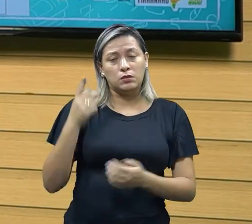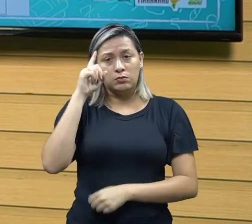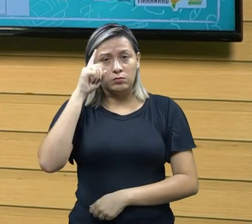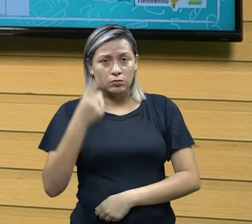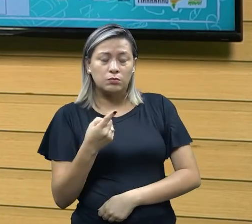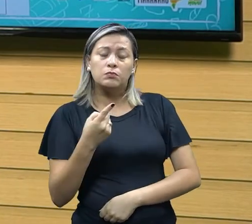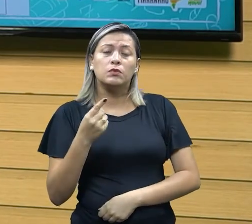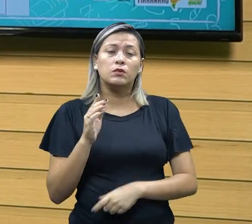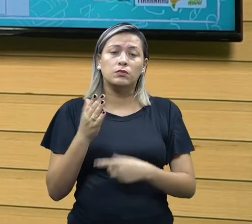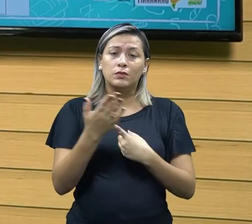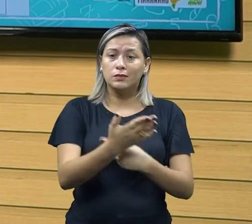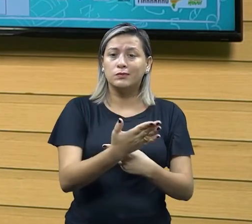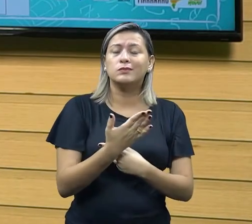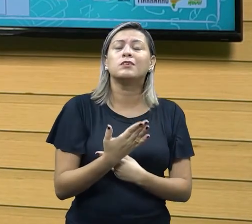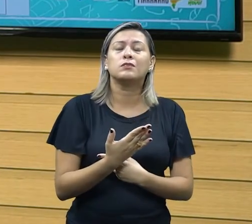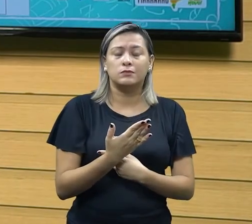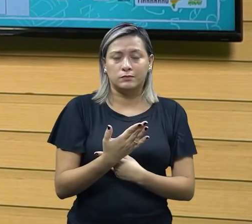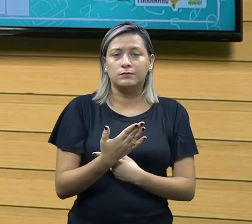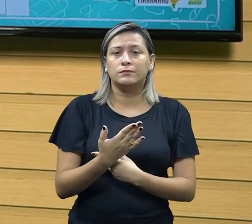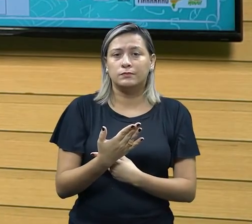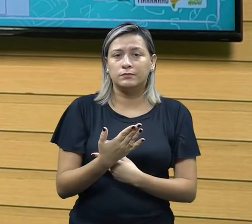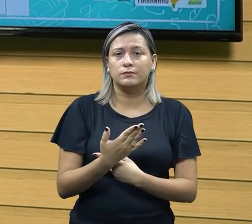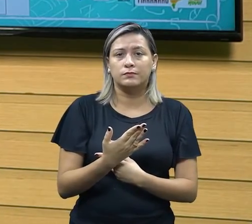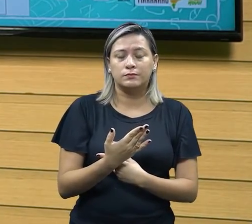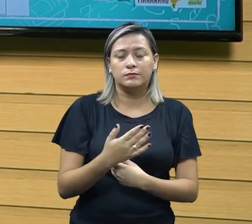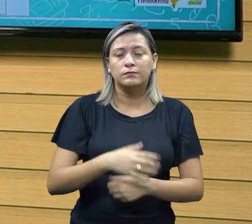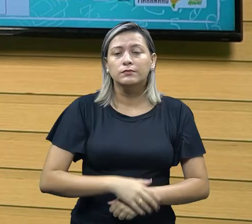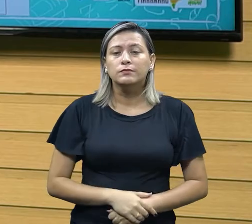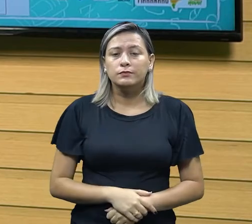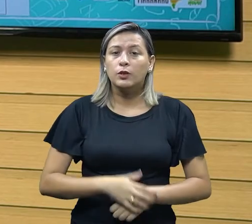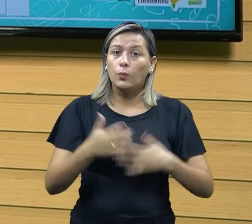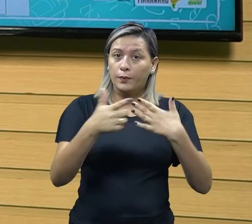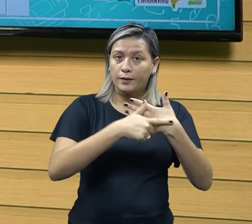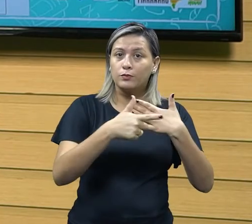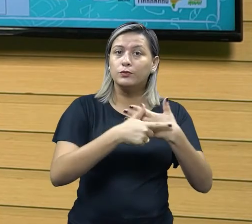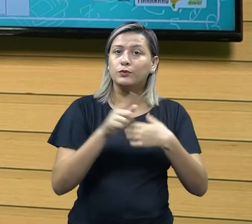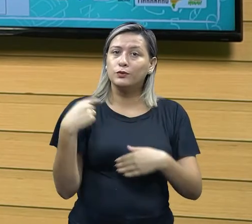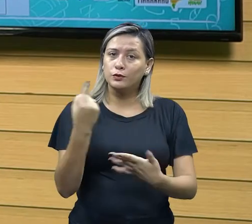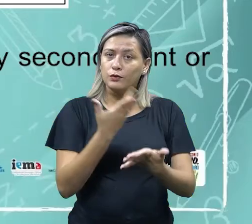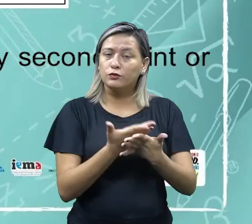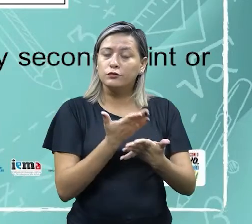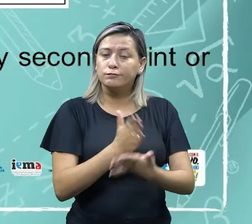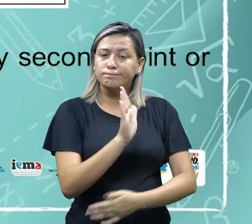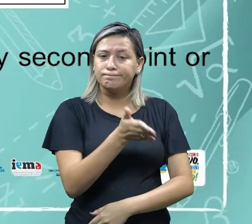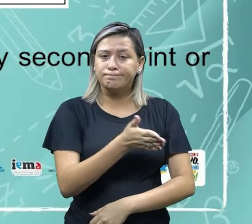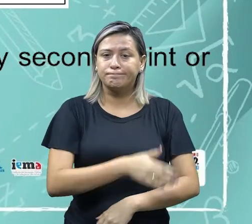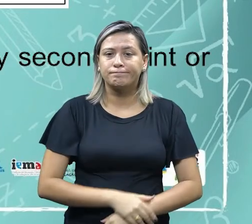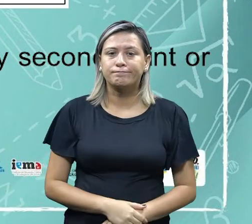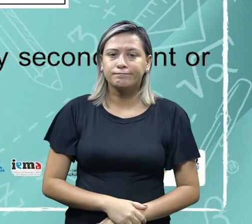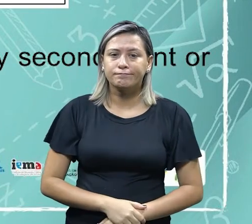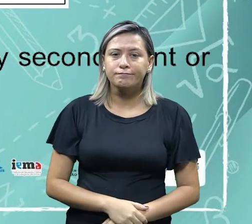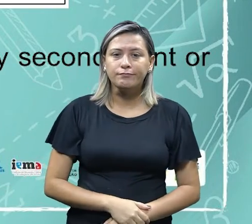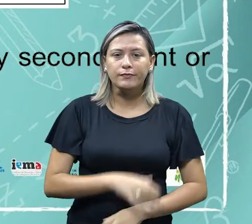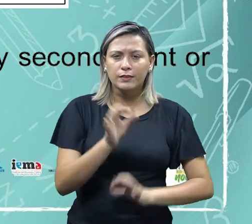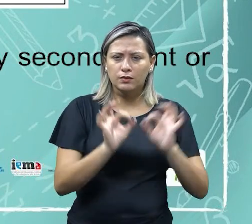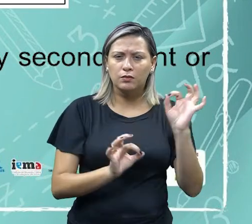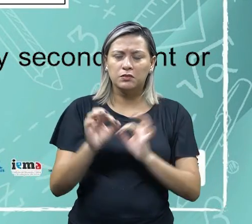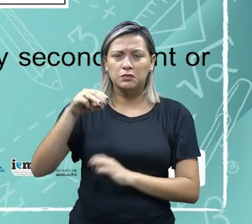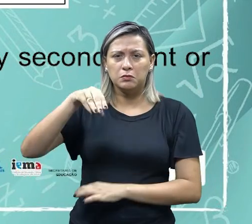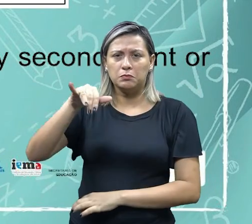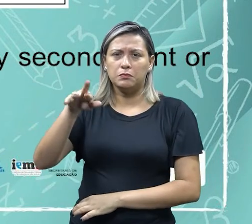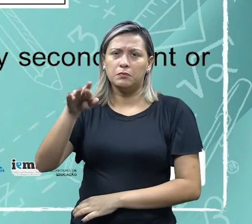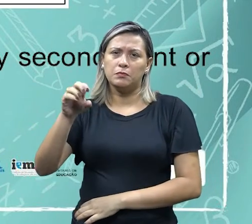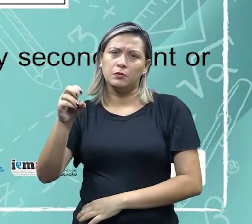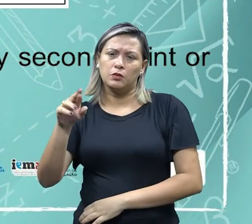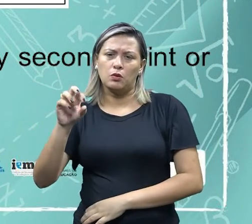os comandos que nos auxiliam com as ferramentas que a gente acabou de trabalhar, que a gente acabou de ver. Tá? Os comandos de